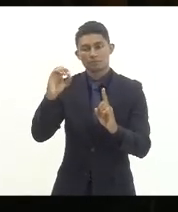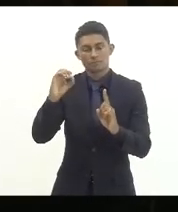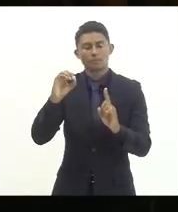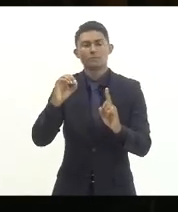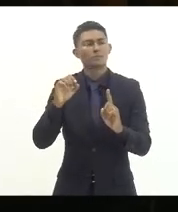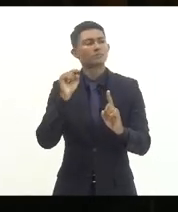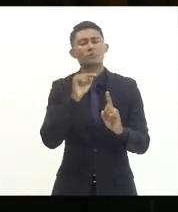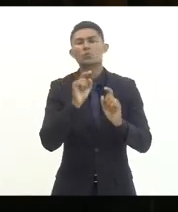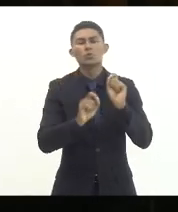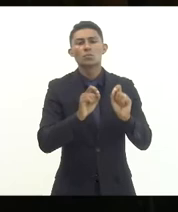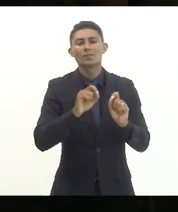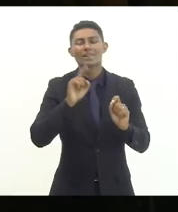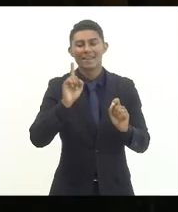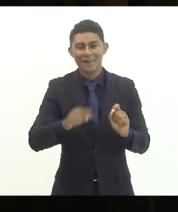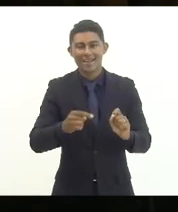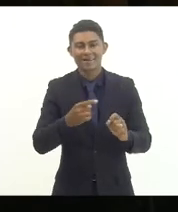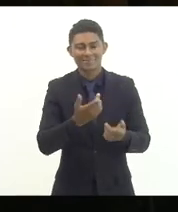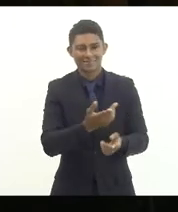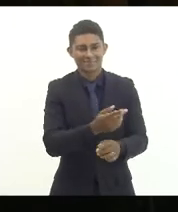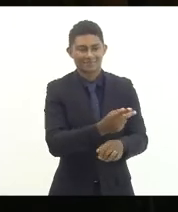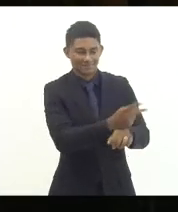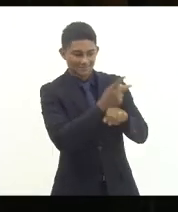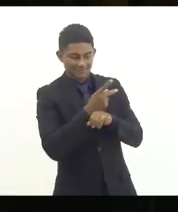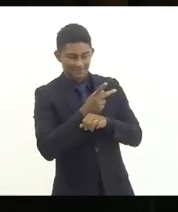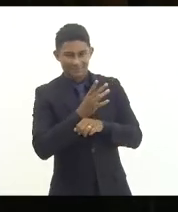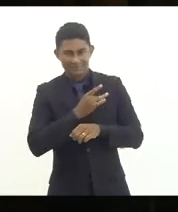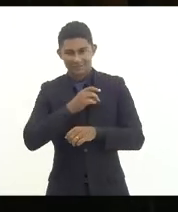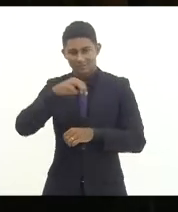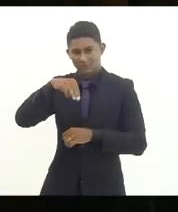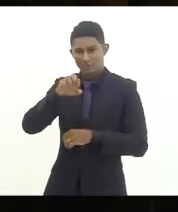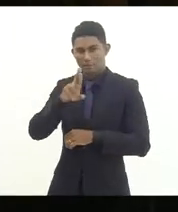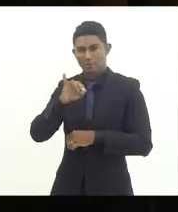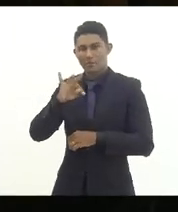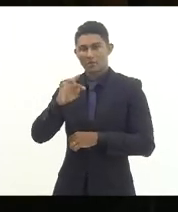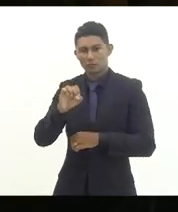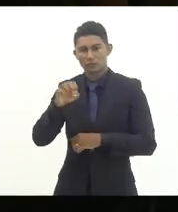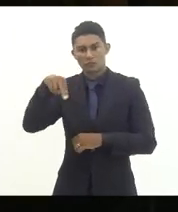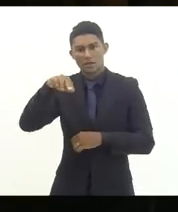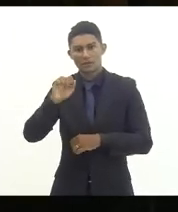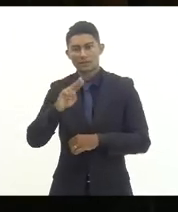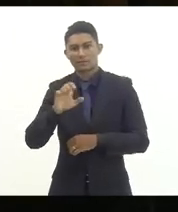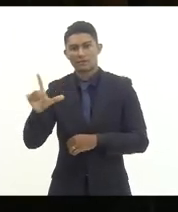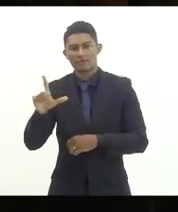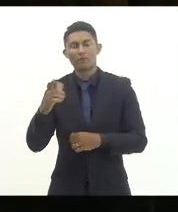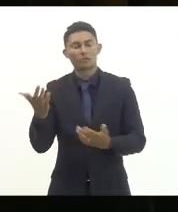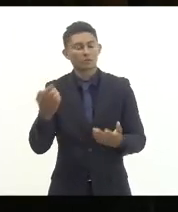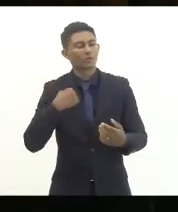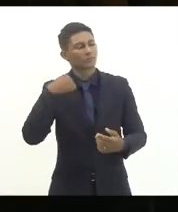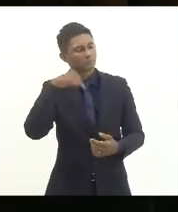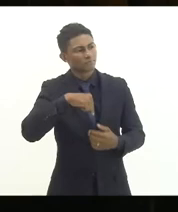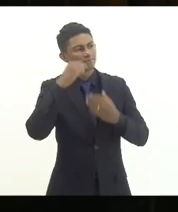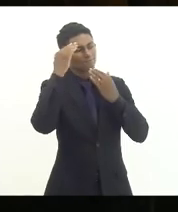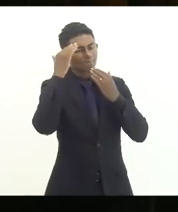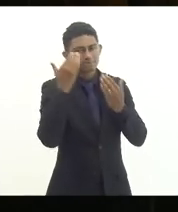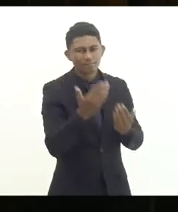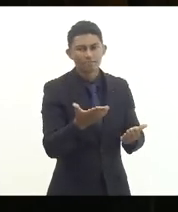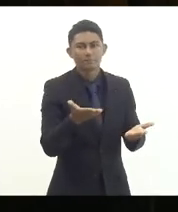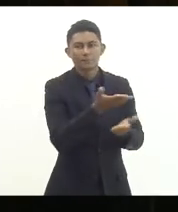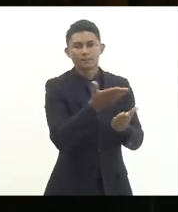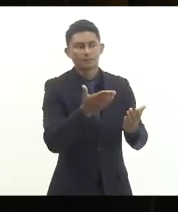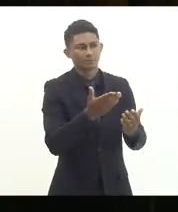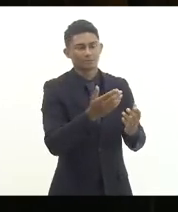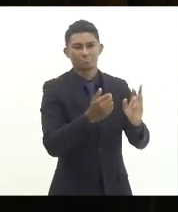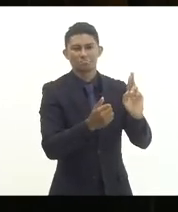chamada Ordem do Mérito Naval. Então, fica aqui meus agradecimentos na pessoa do vice-almirante